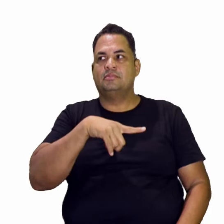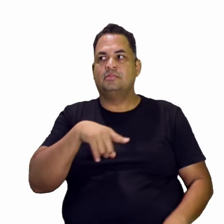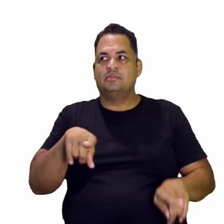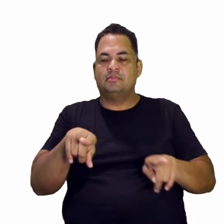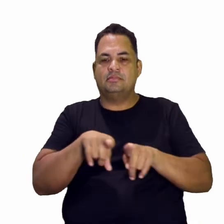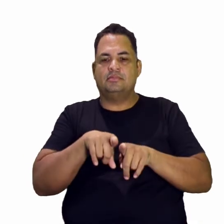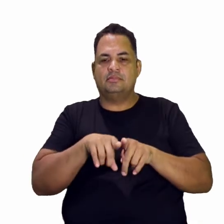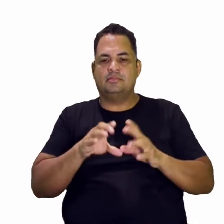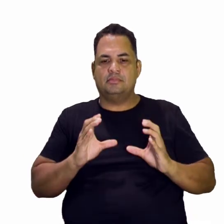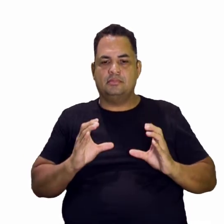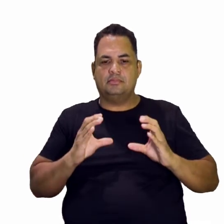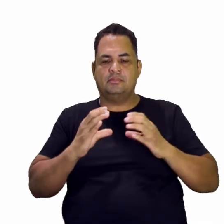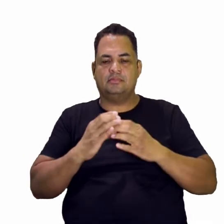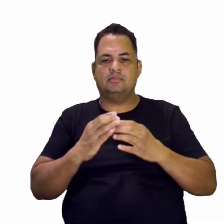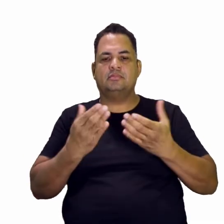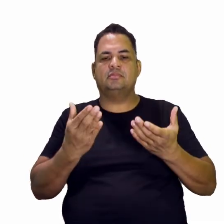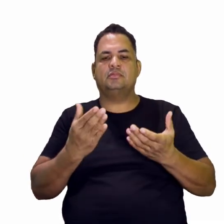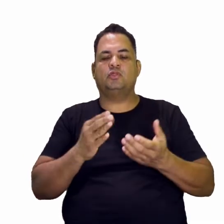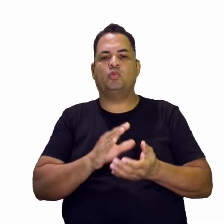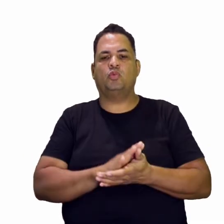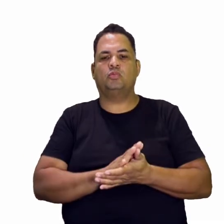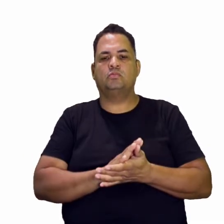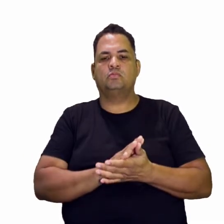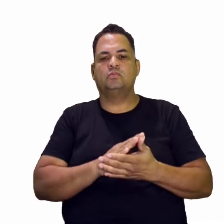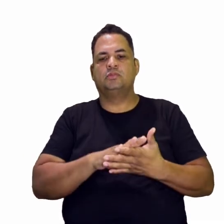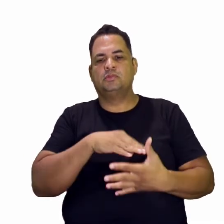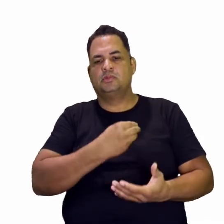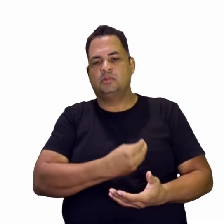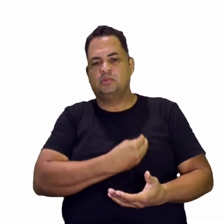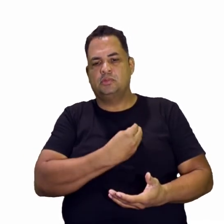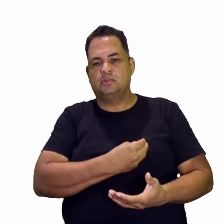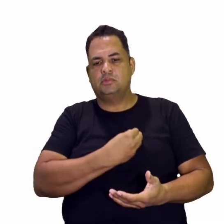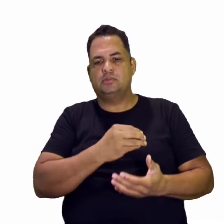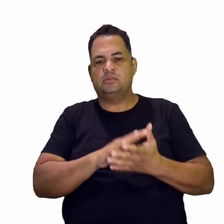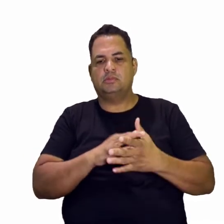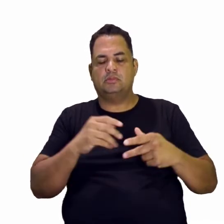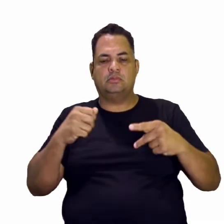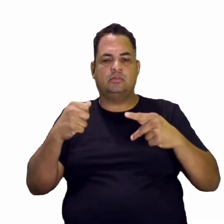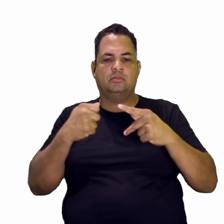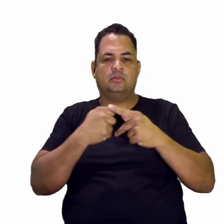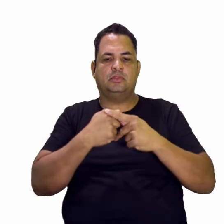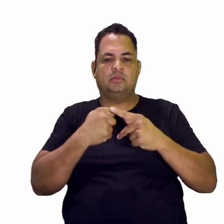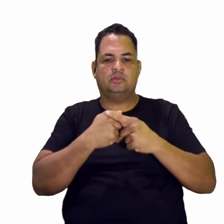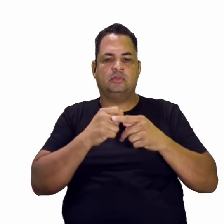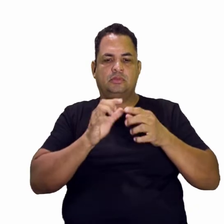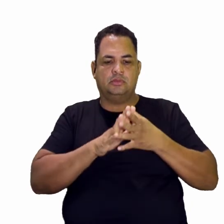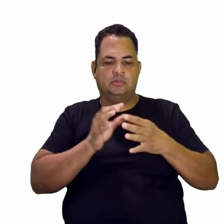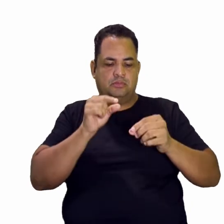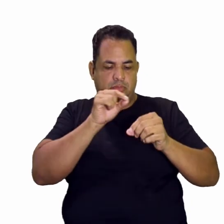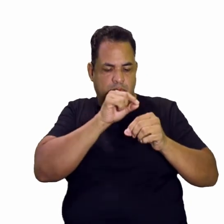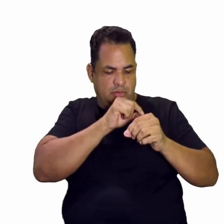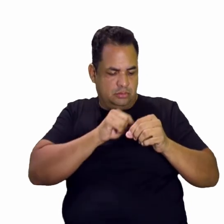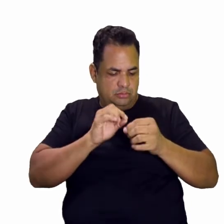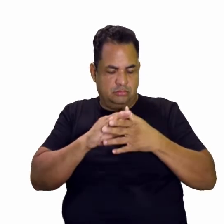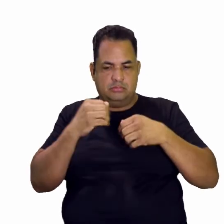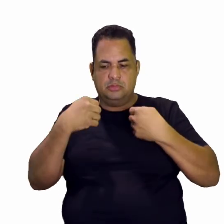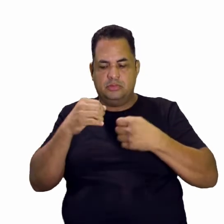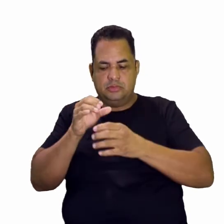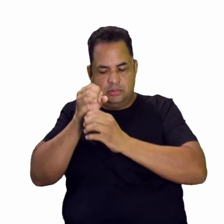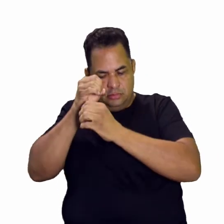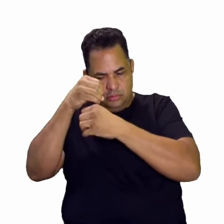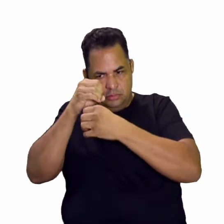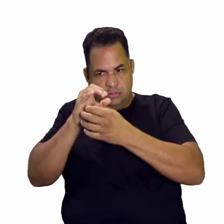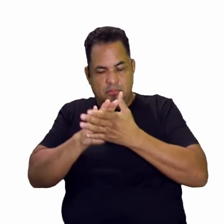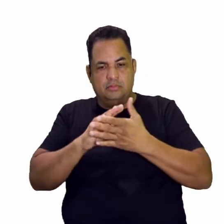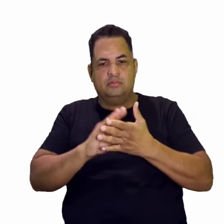esse grupo de organismos animais, os protozoários, né, os pequenos ou microscópicos.